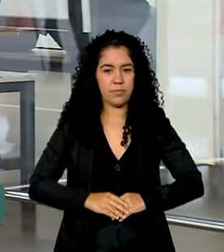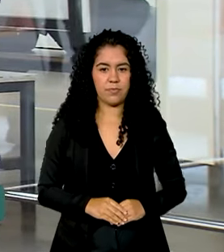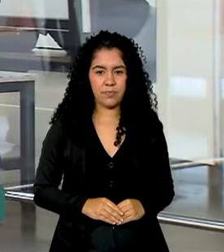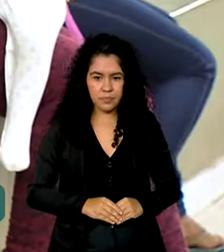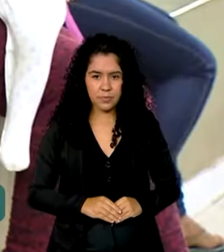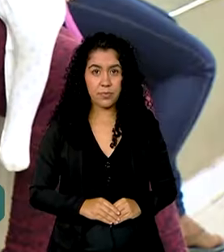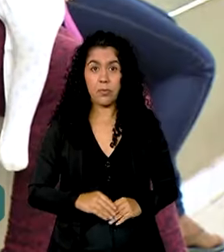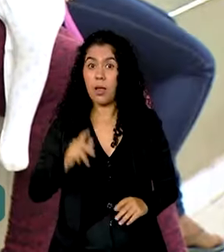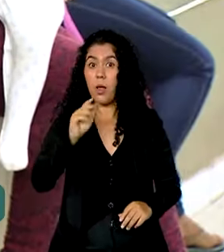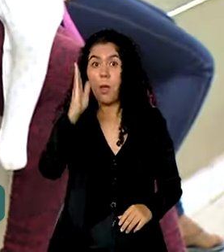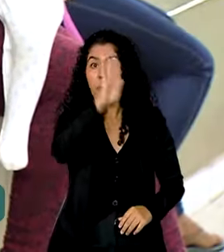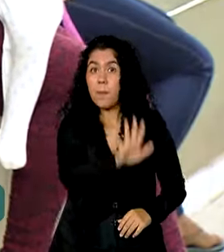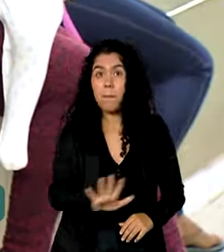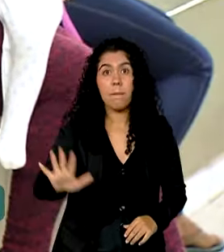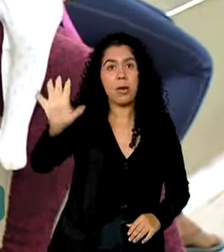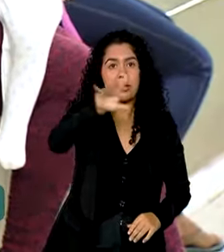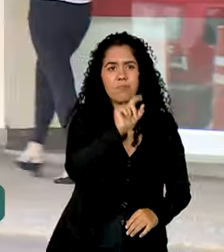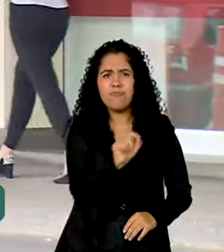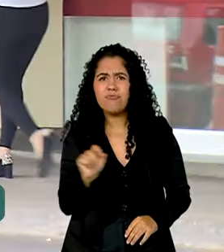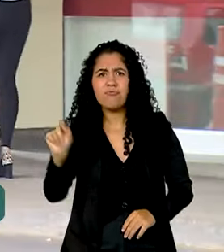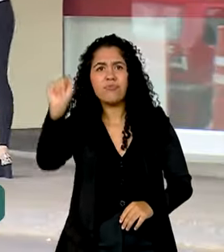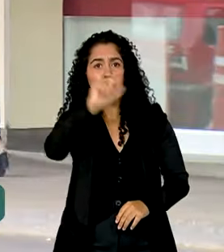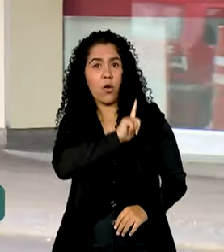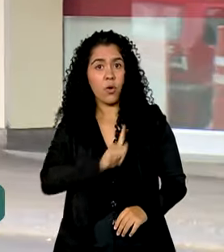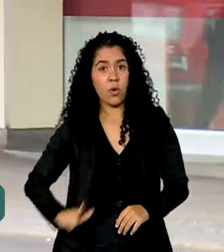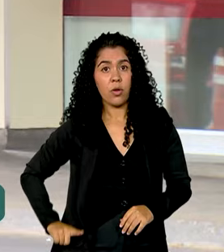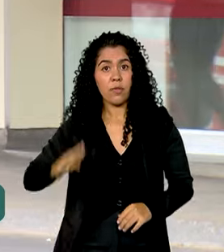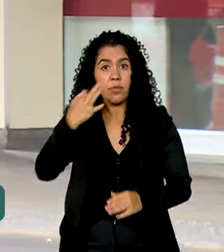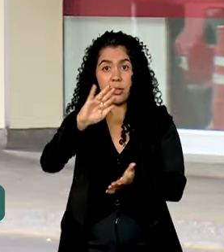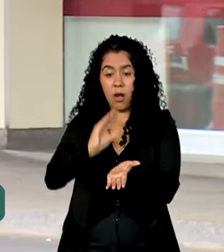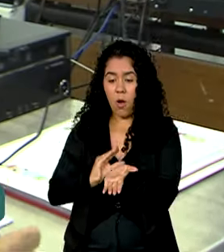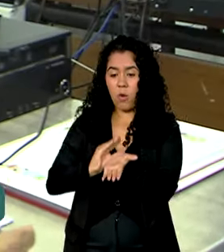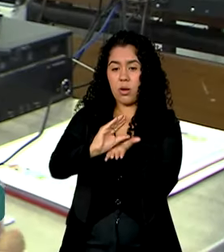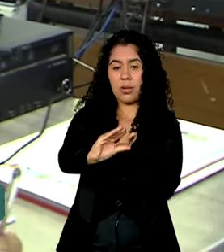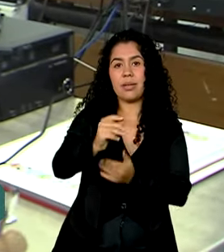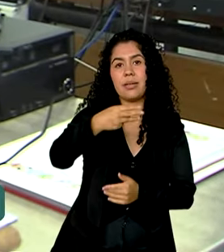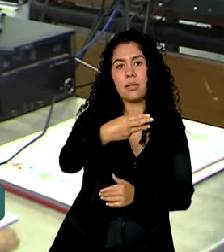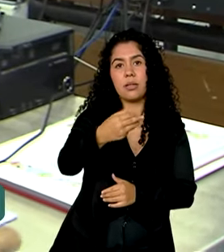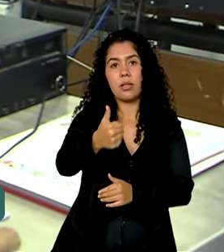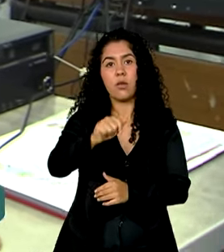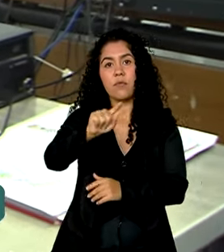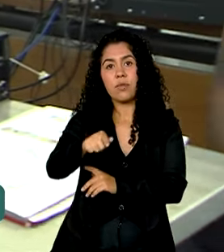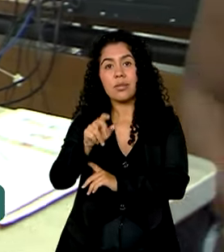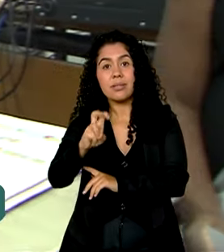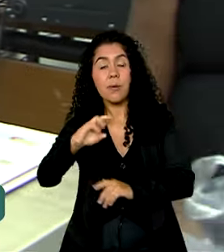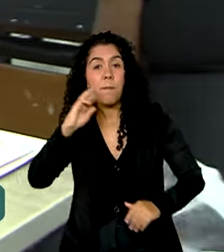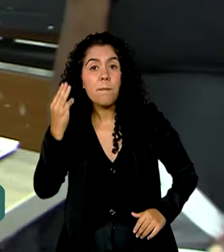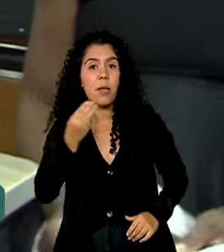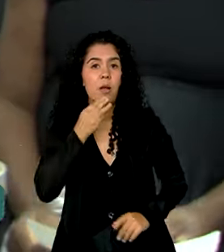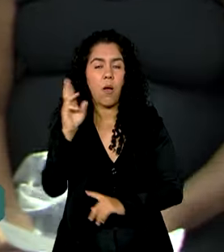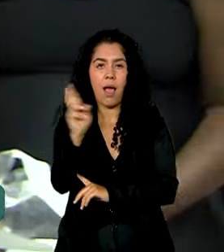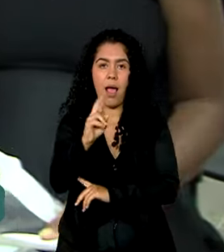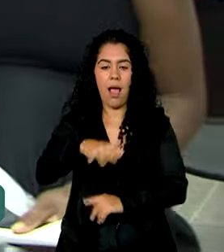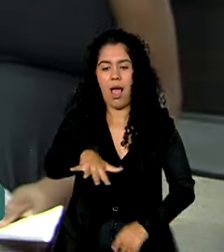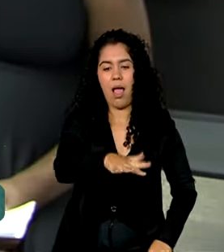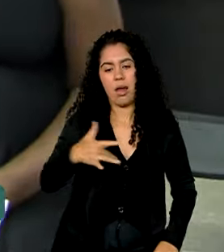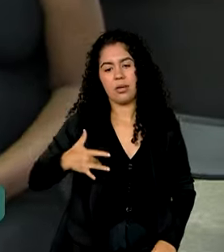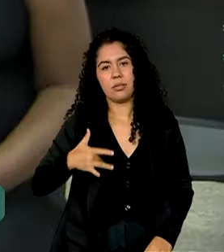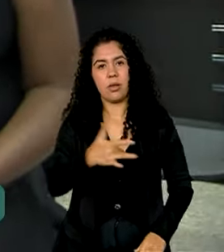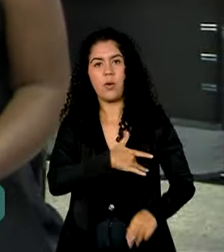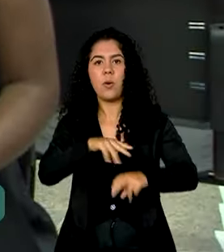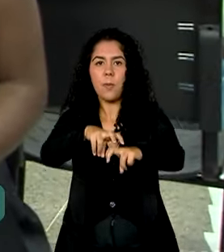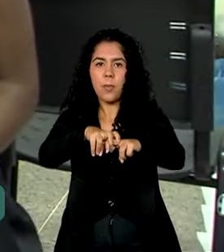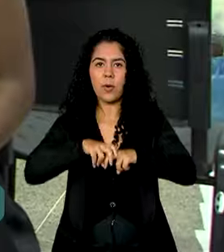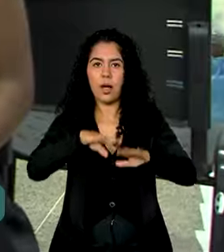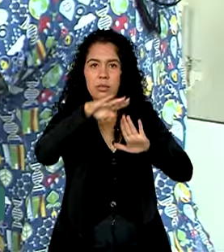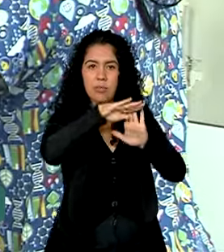Em todo o Brasil, o governo federal está investindo 31 bilhões e meio de reais na saúde por meio do novo